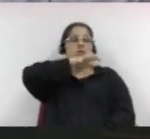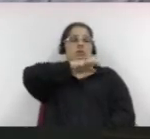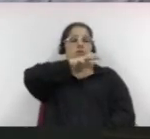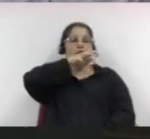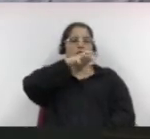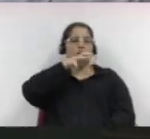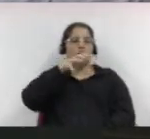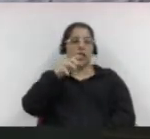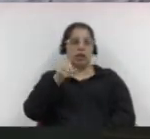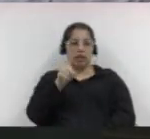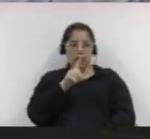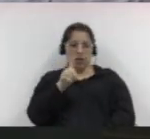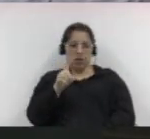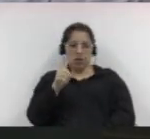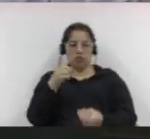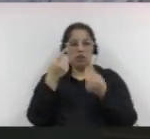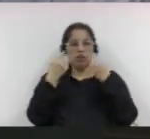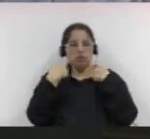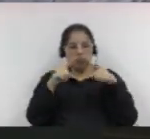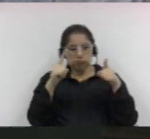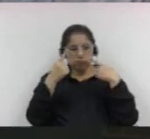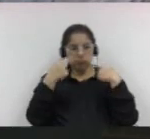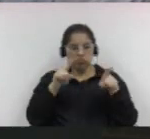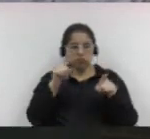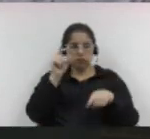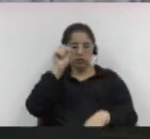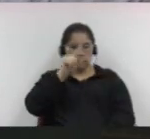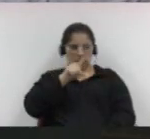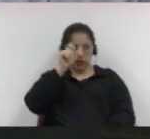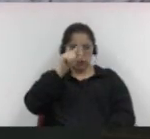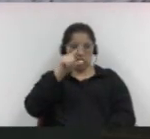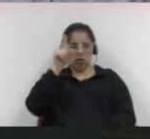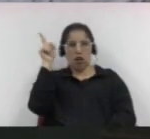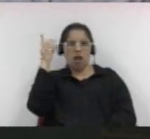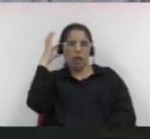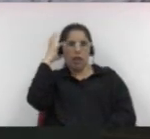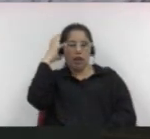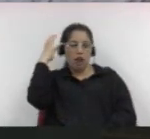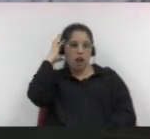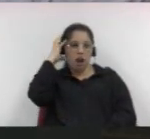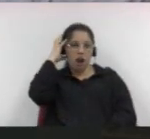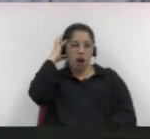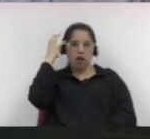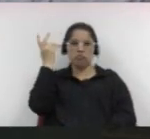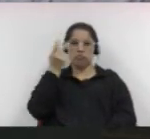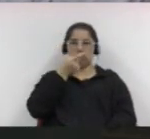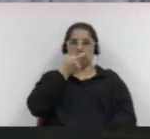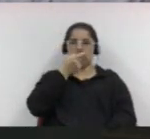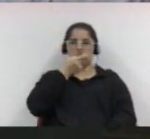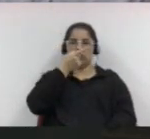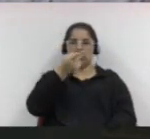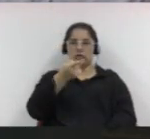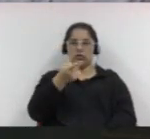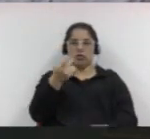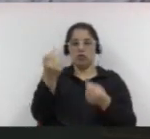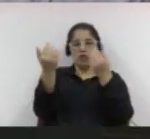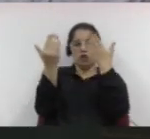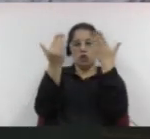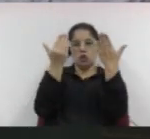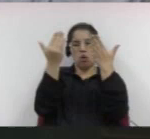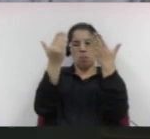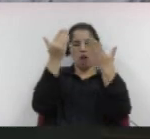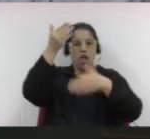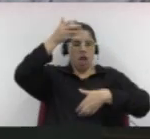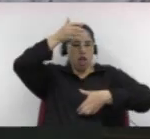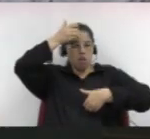rádio ficam me ofendendo, presidente. Eu quero até deixar isso registrado. Ficam falando que o Tigrão é comparável com um macaco de